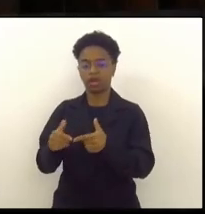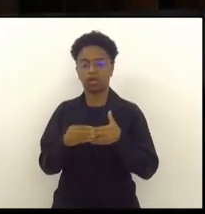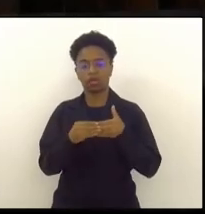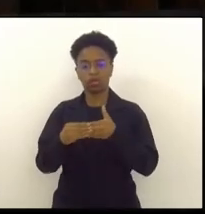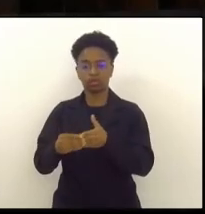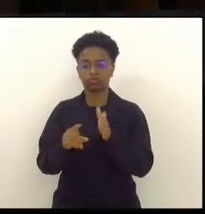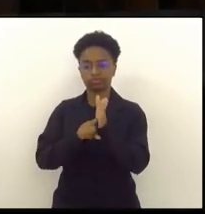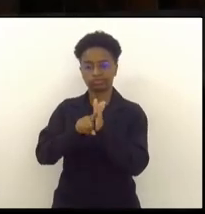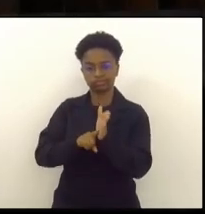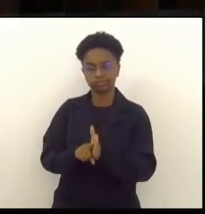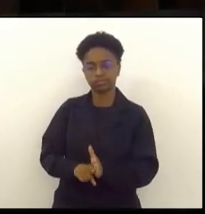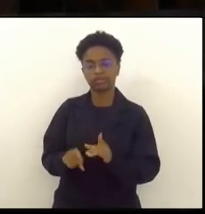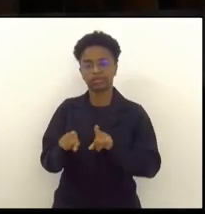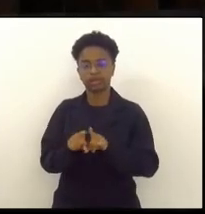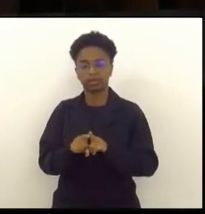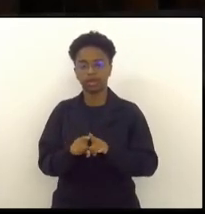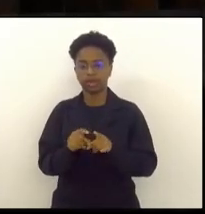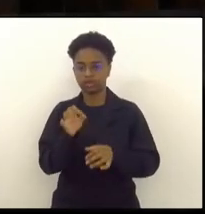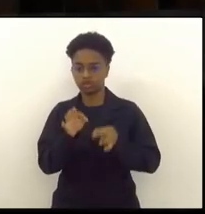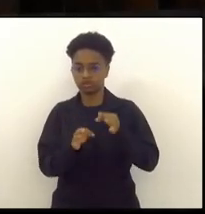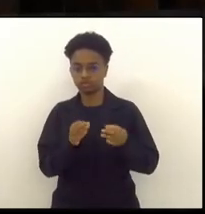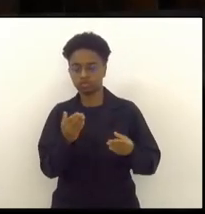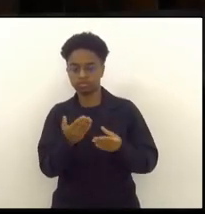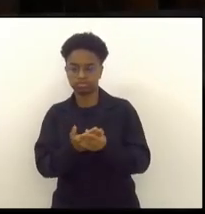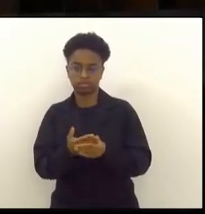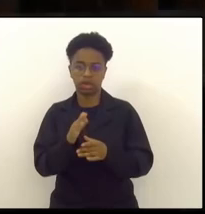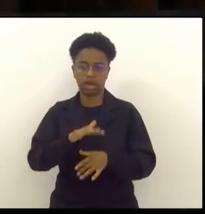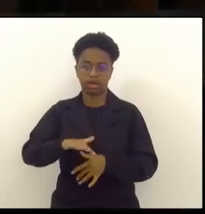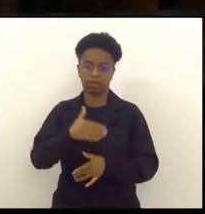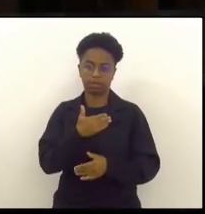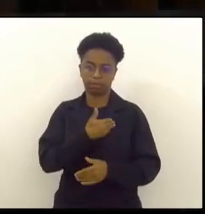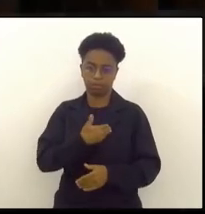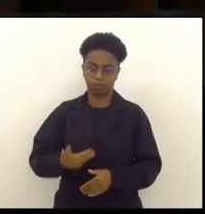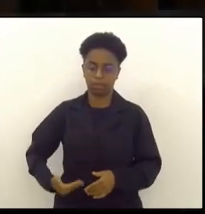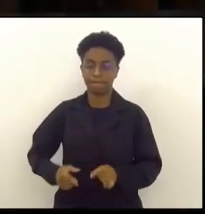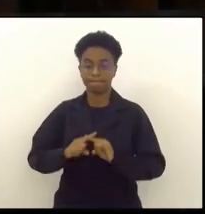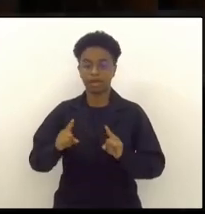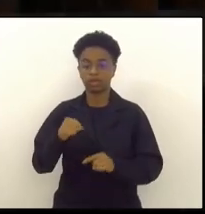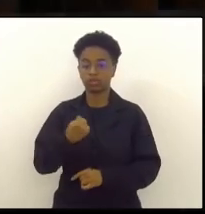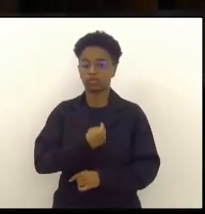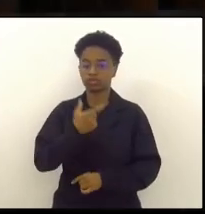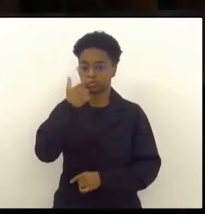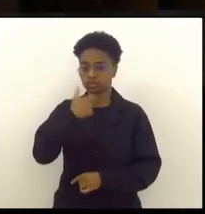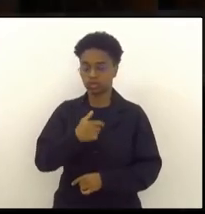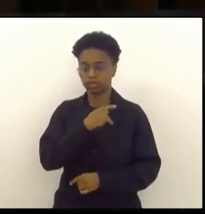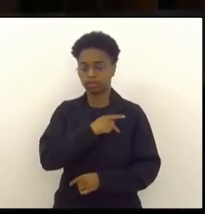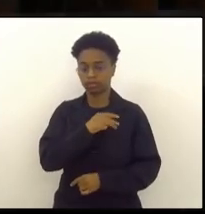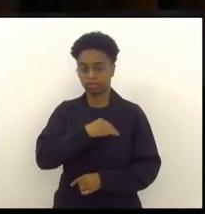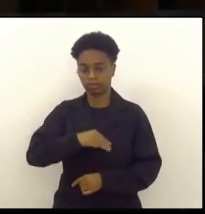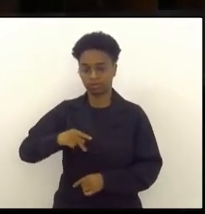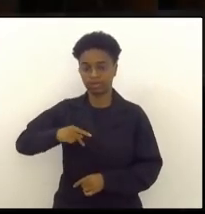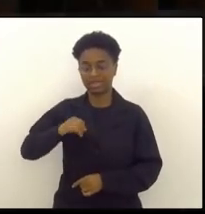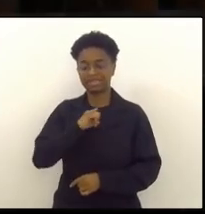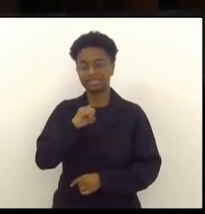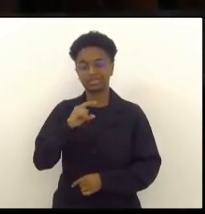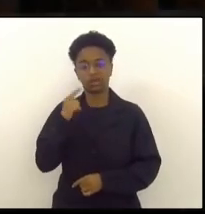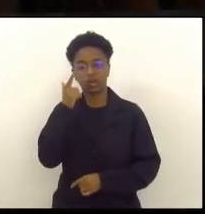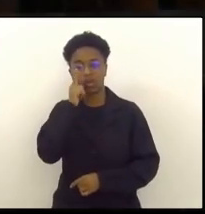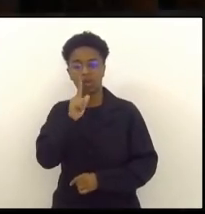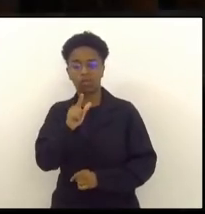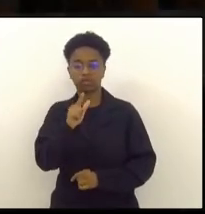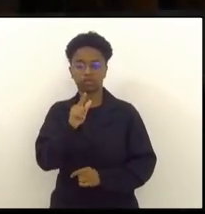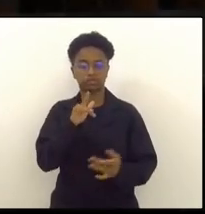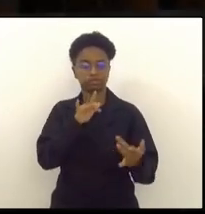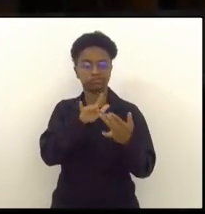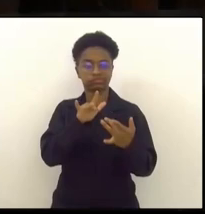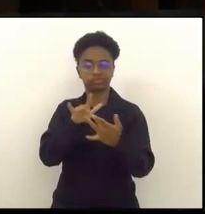nossas investigações, ajuizando as ações civis públicas, mas somos Ministério Público quando alcançamos a